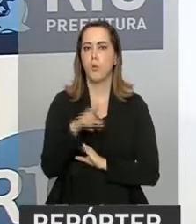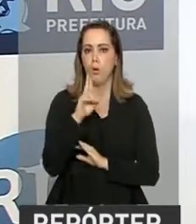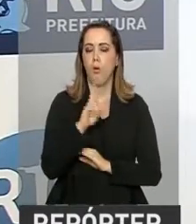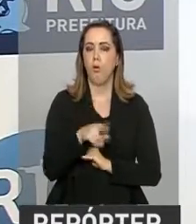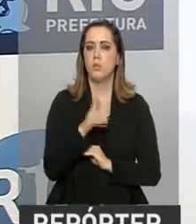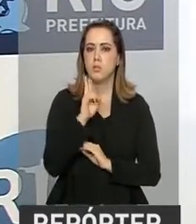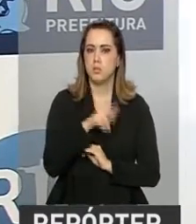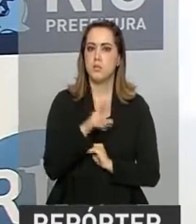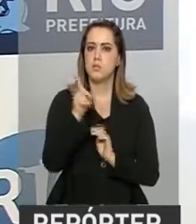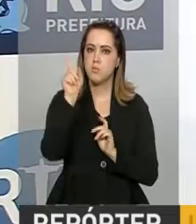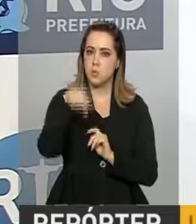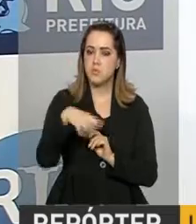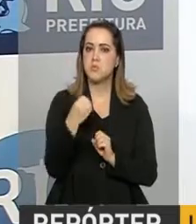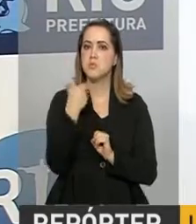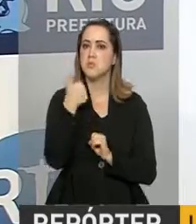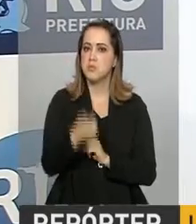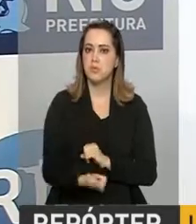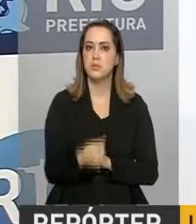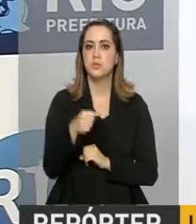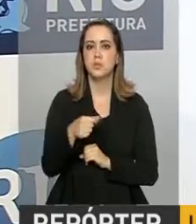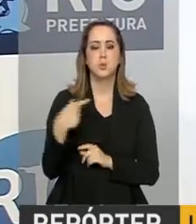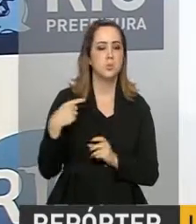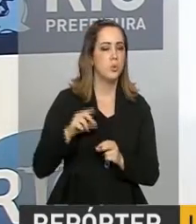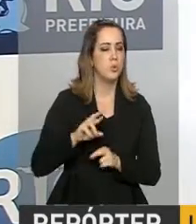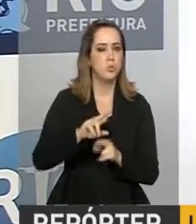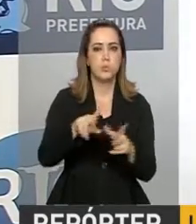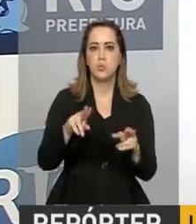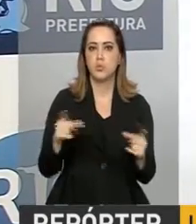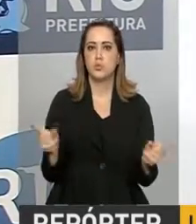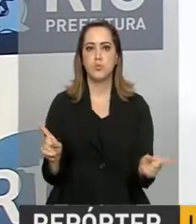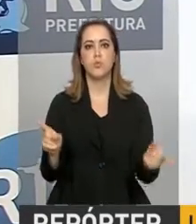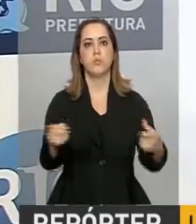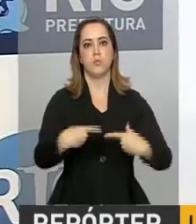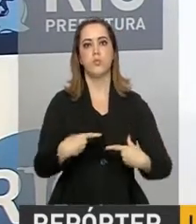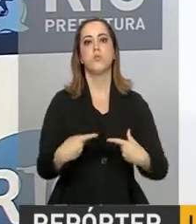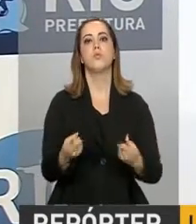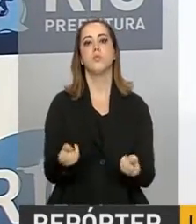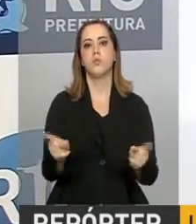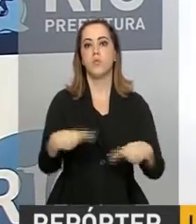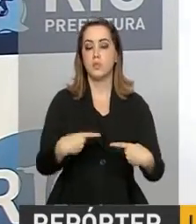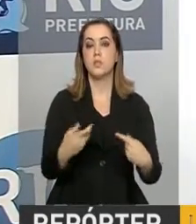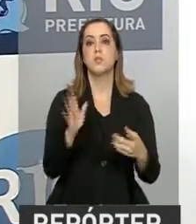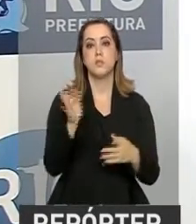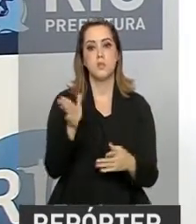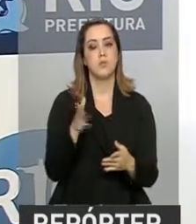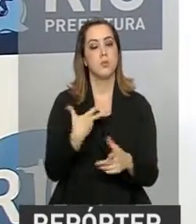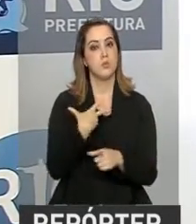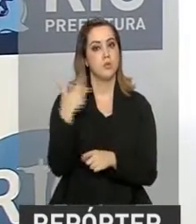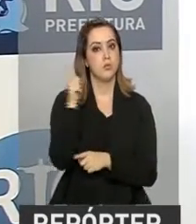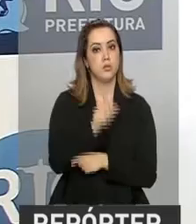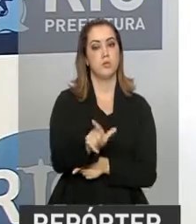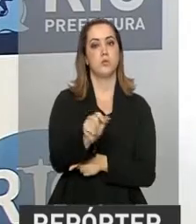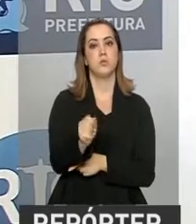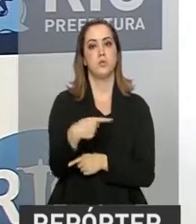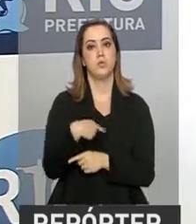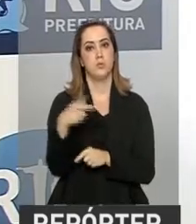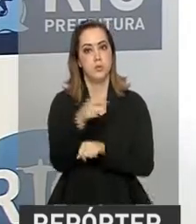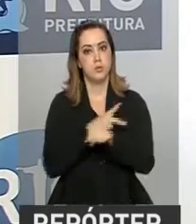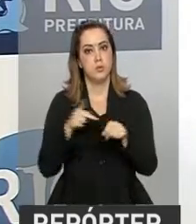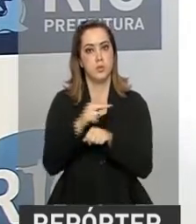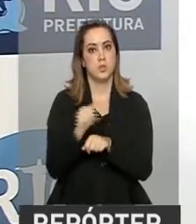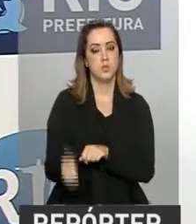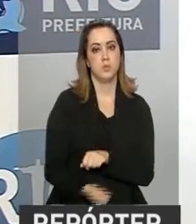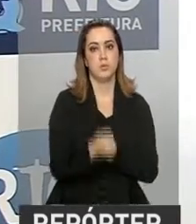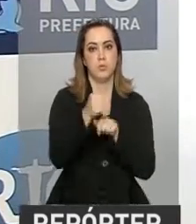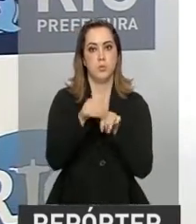muito, foram muitas finais alcançadas, a gente teve uma melhora sensível, o país passou a ser um país mais